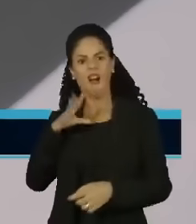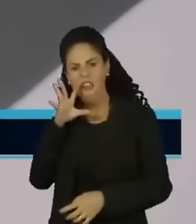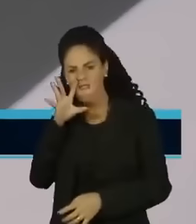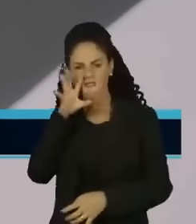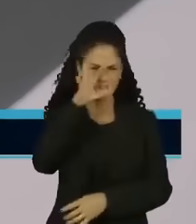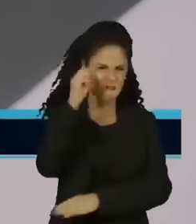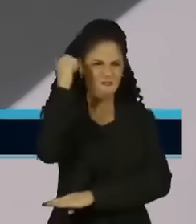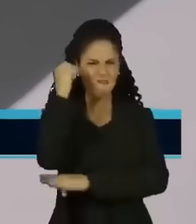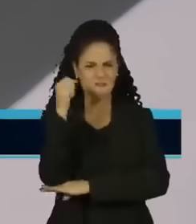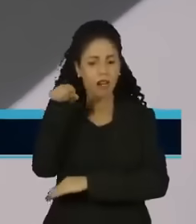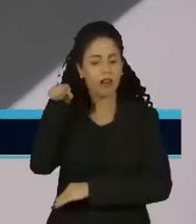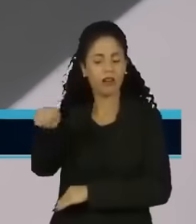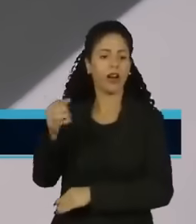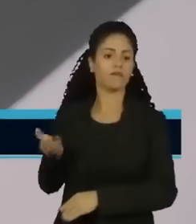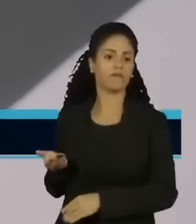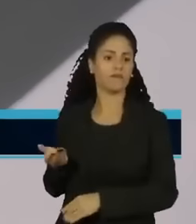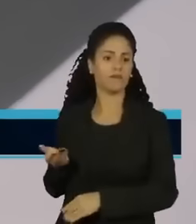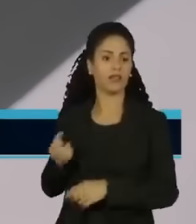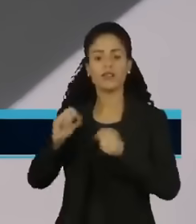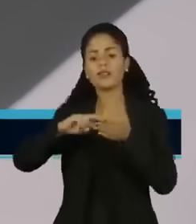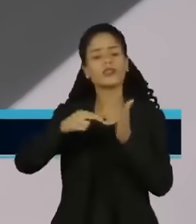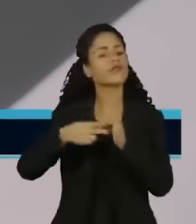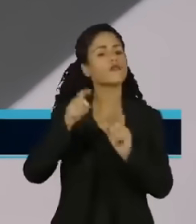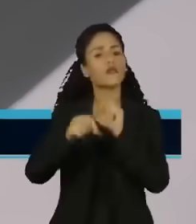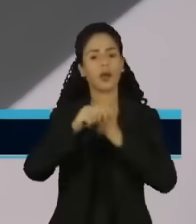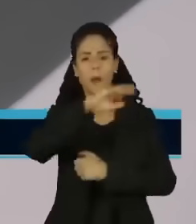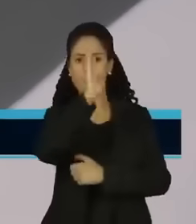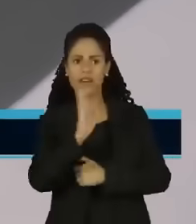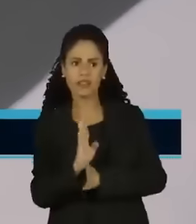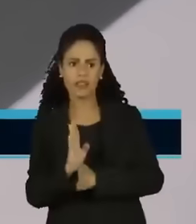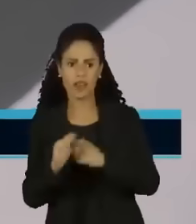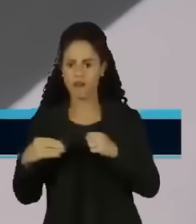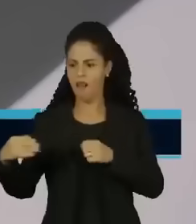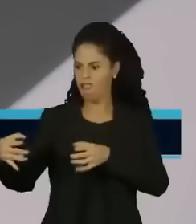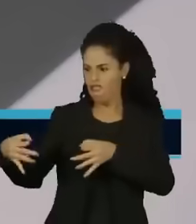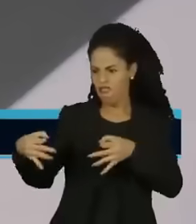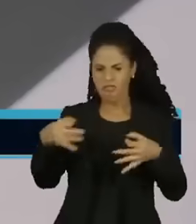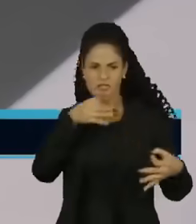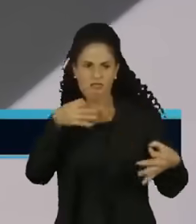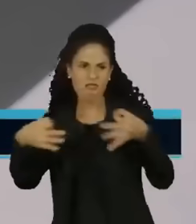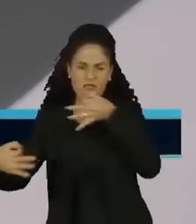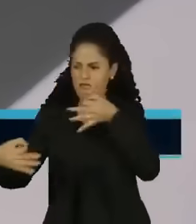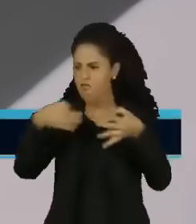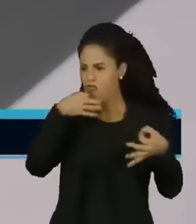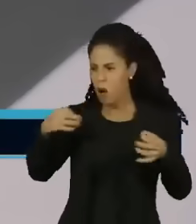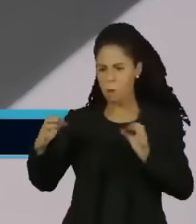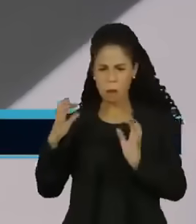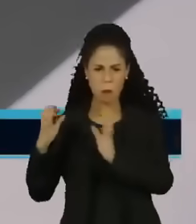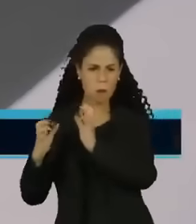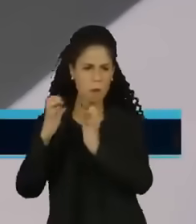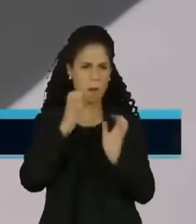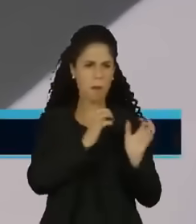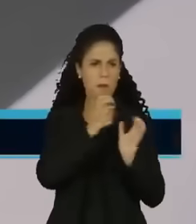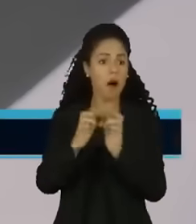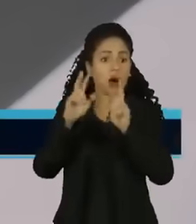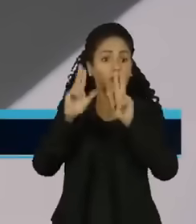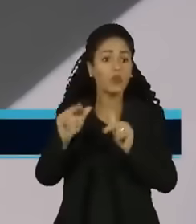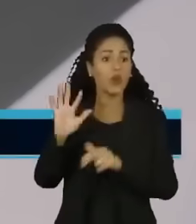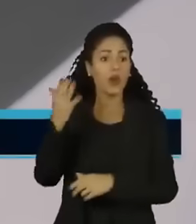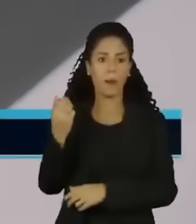golpe bolsonarista. Isso significa jogar brasileiros contra brasileiros, como nenhum presidente da República fez na sua história,